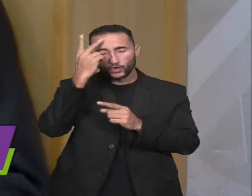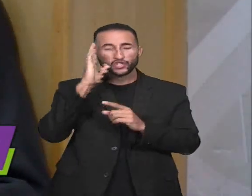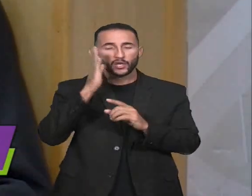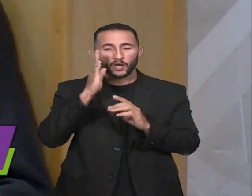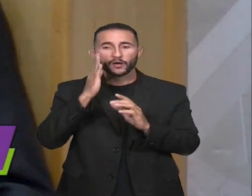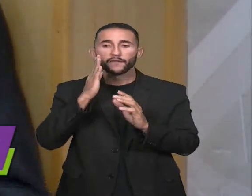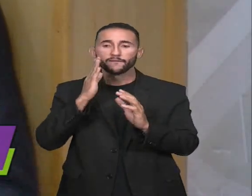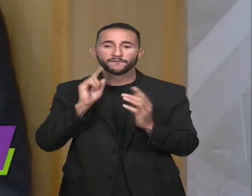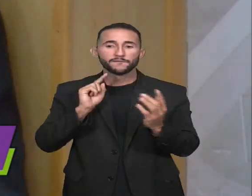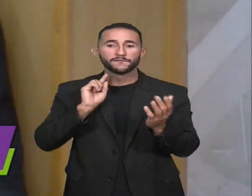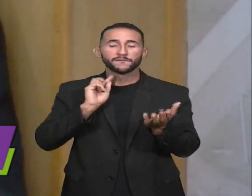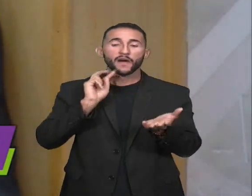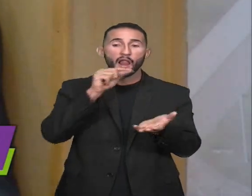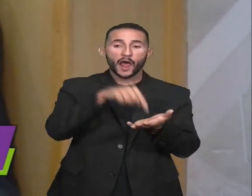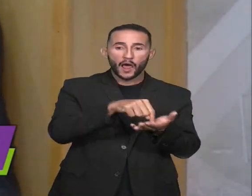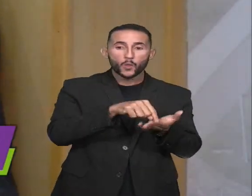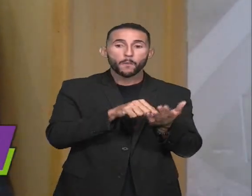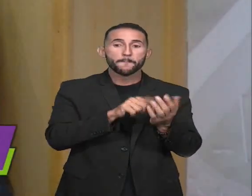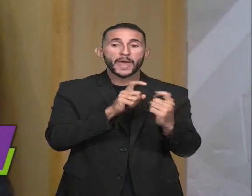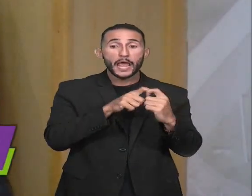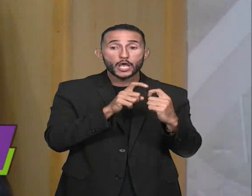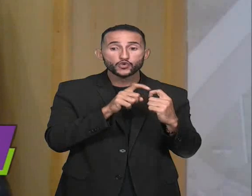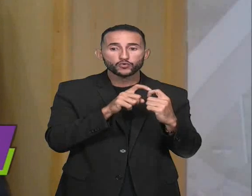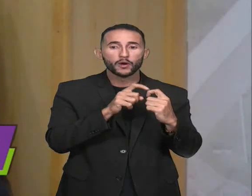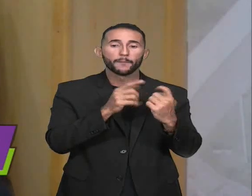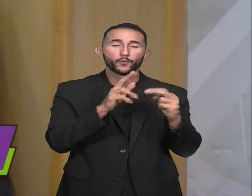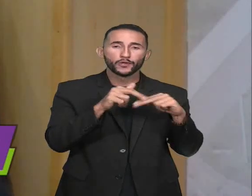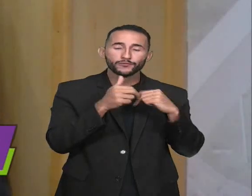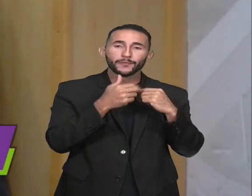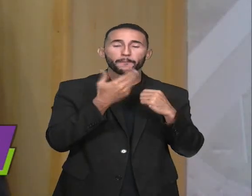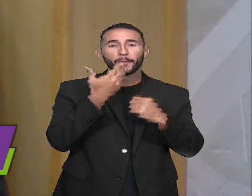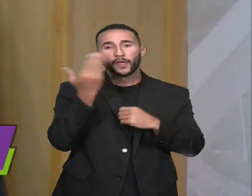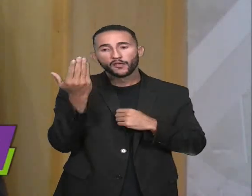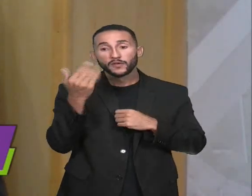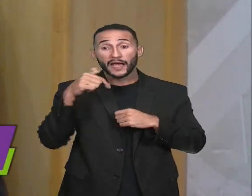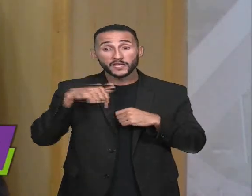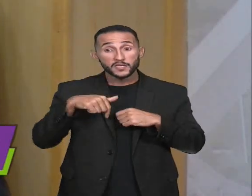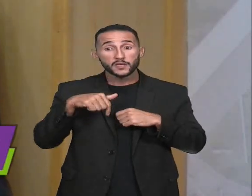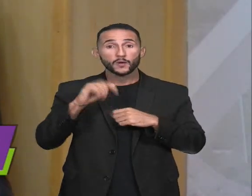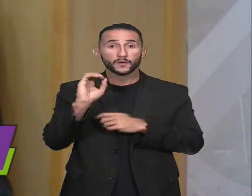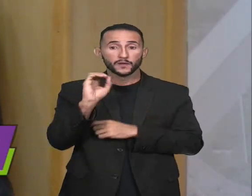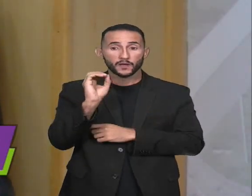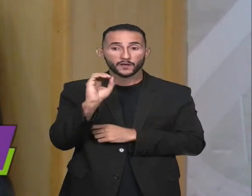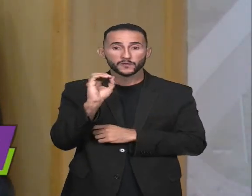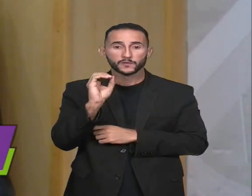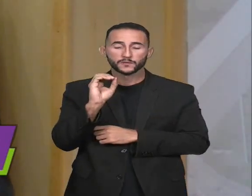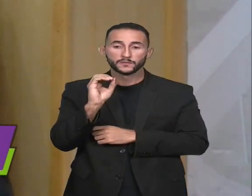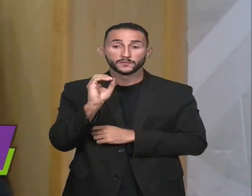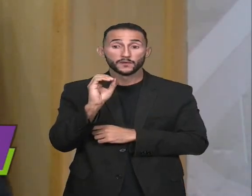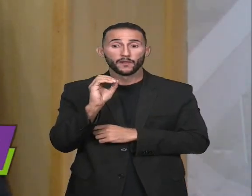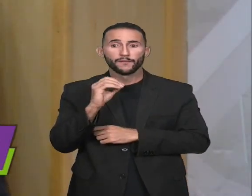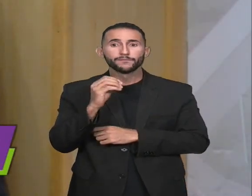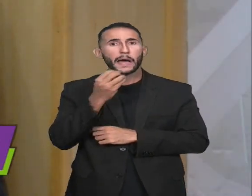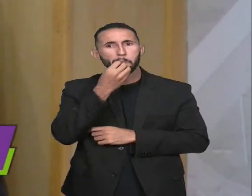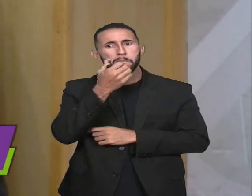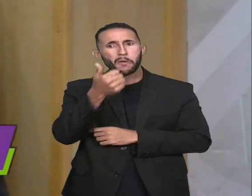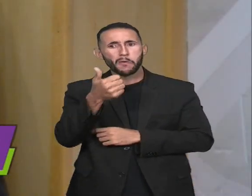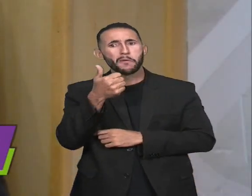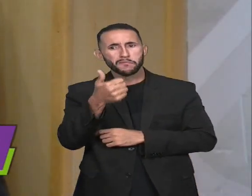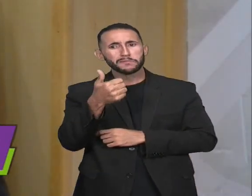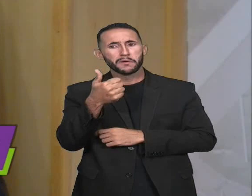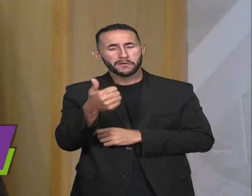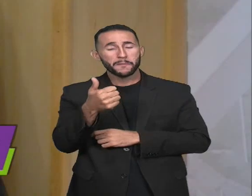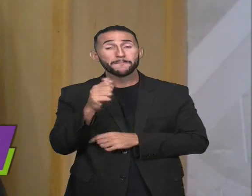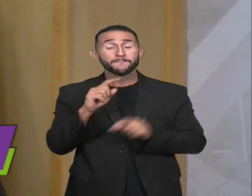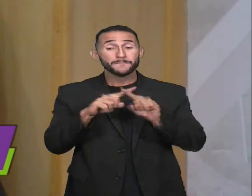pacientes estão pedindo mas a fila é de muitos exames aqui na cidade por incrível que Parea tá muito bom né mas